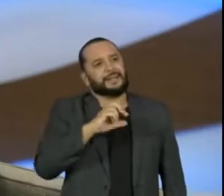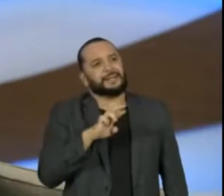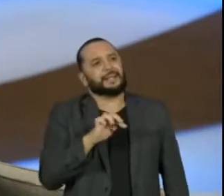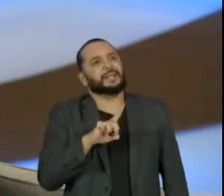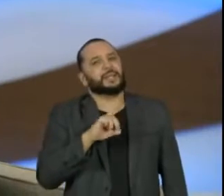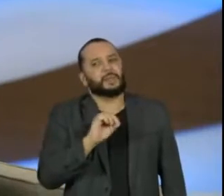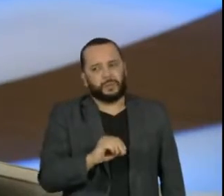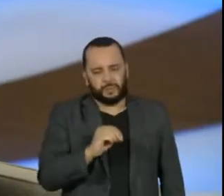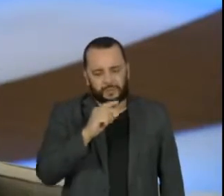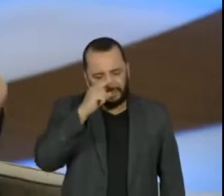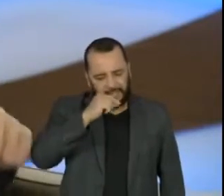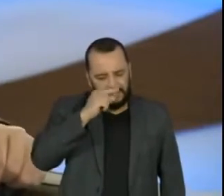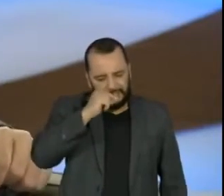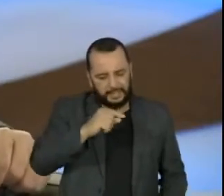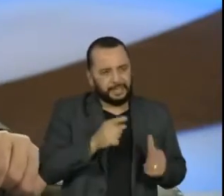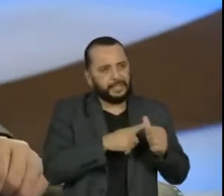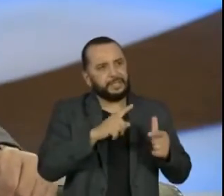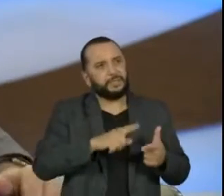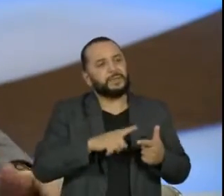mineiros, né?